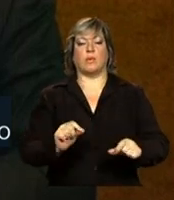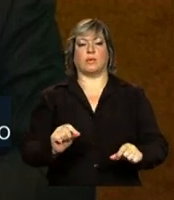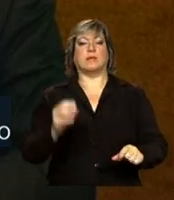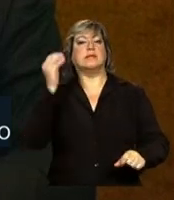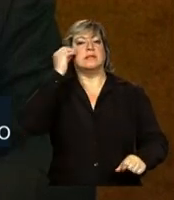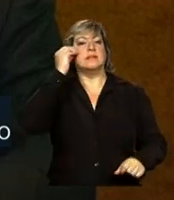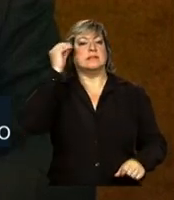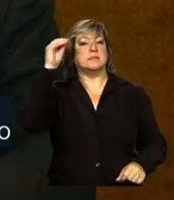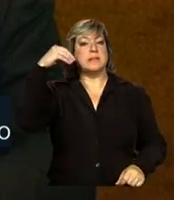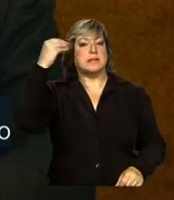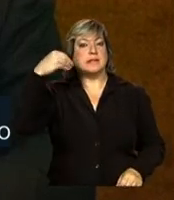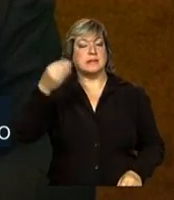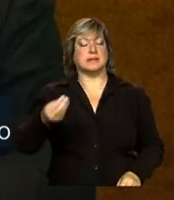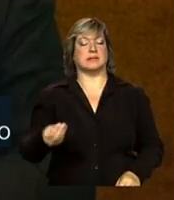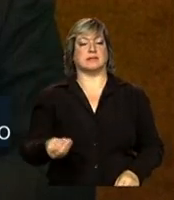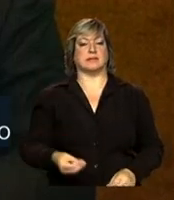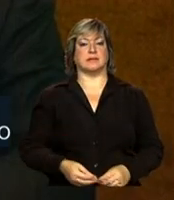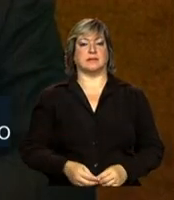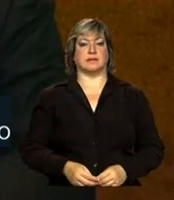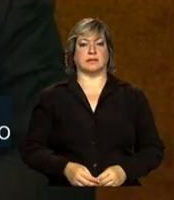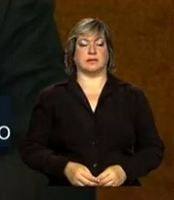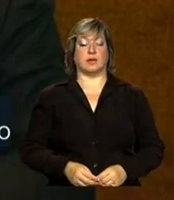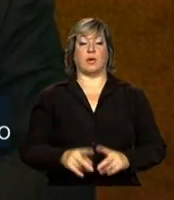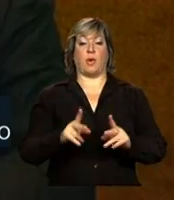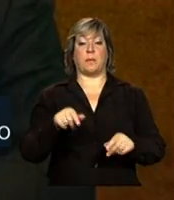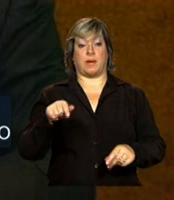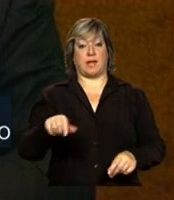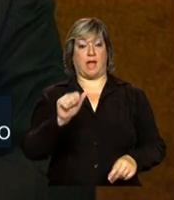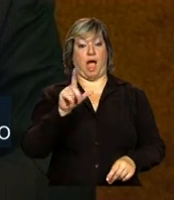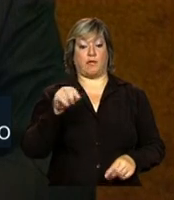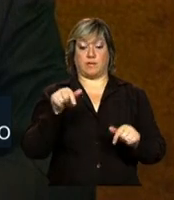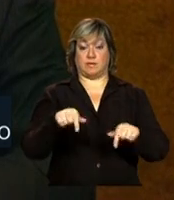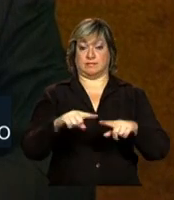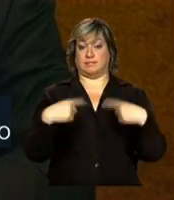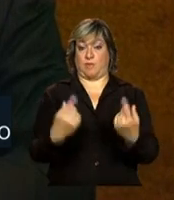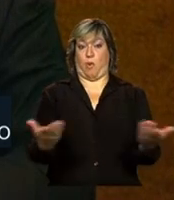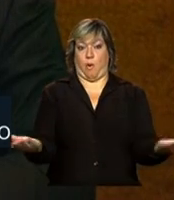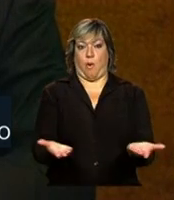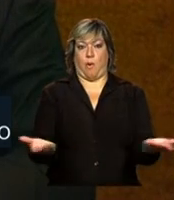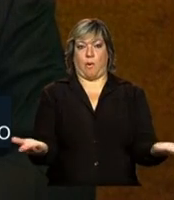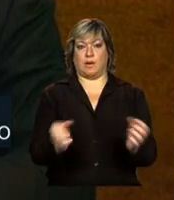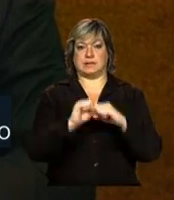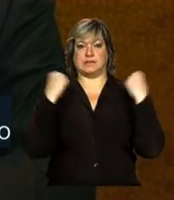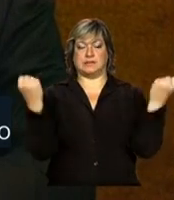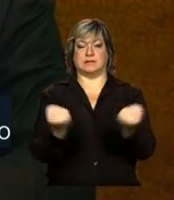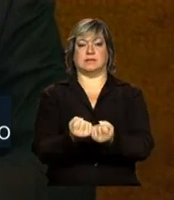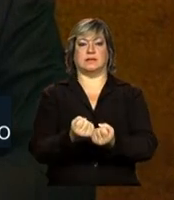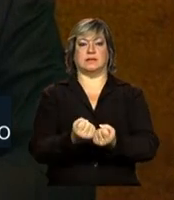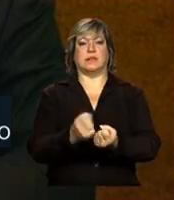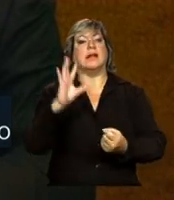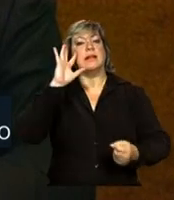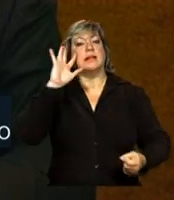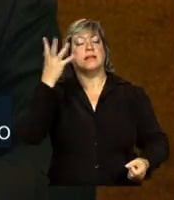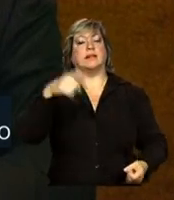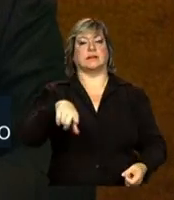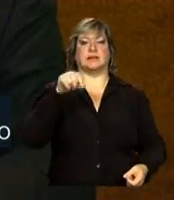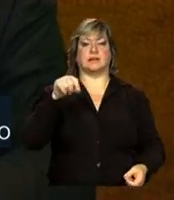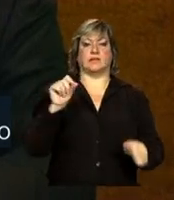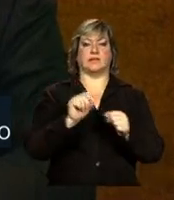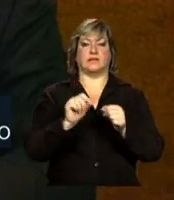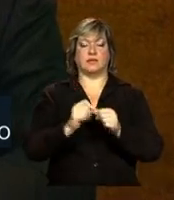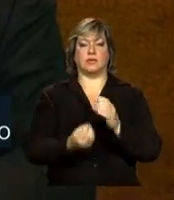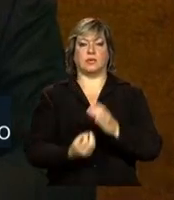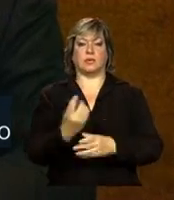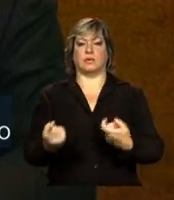experiências né como é o o objetivo desse evento eh decidiram por criar então se